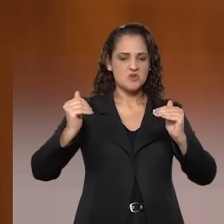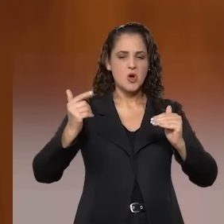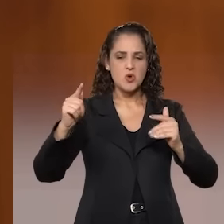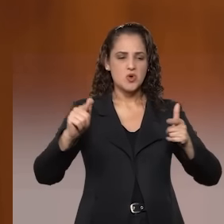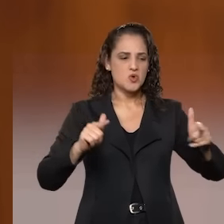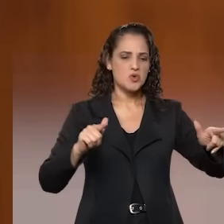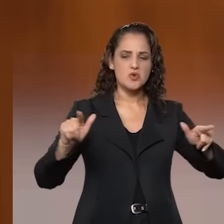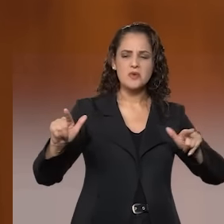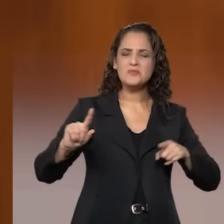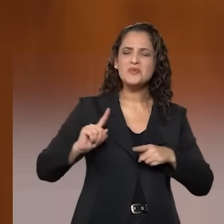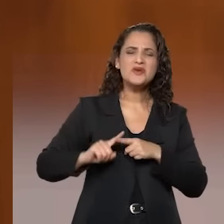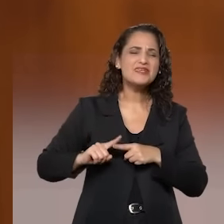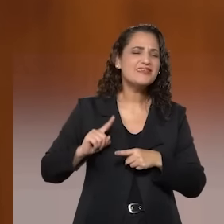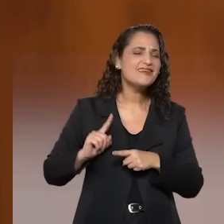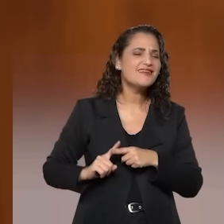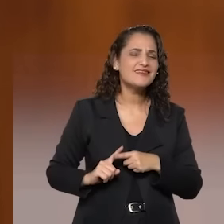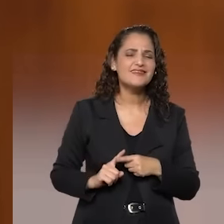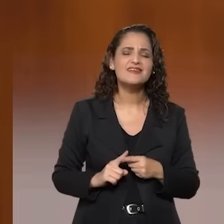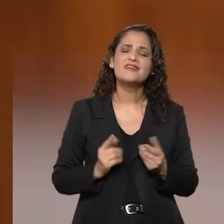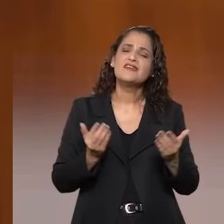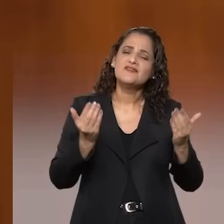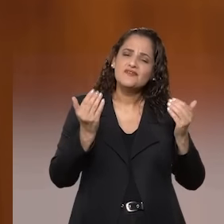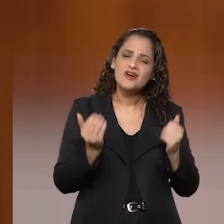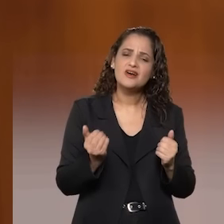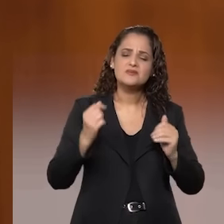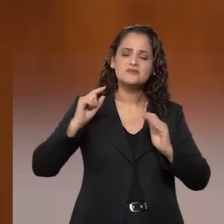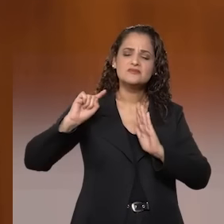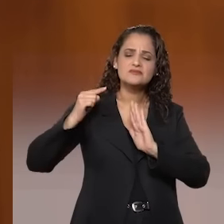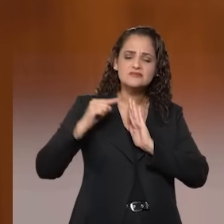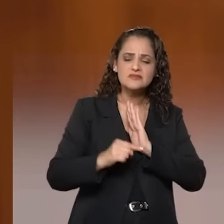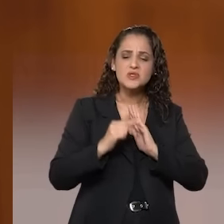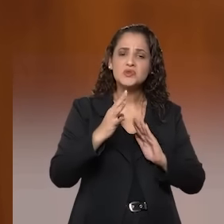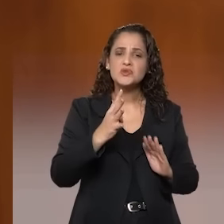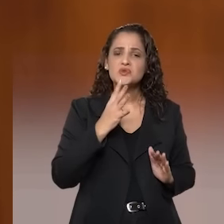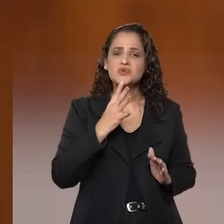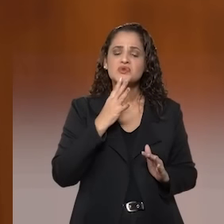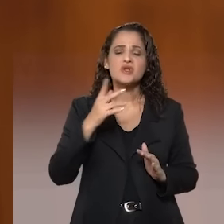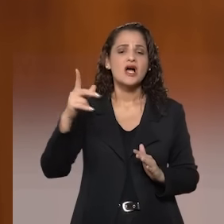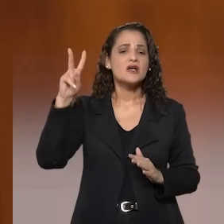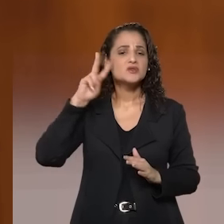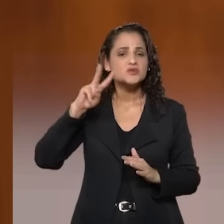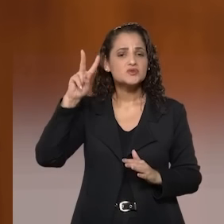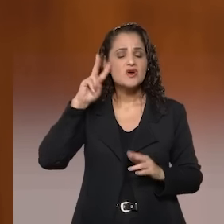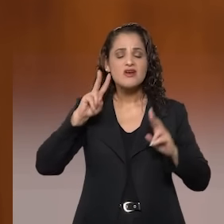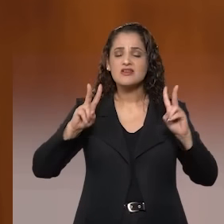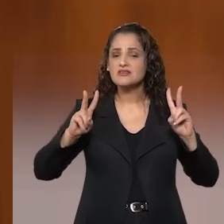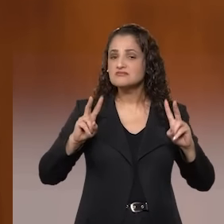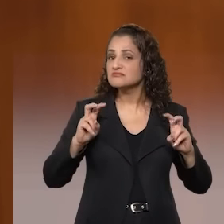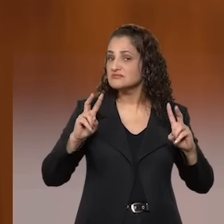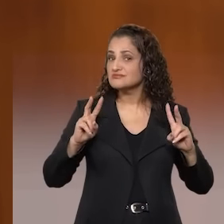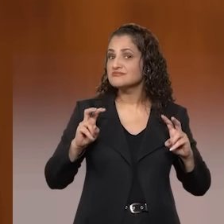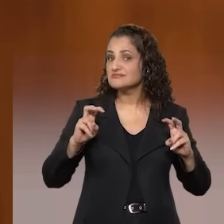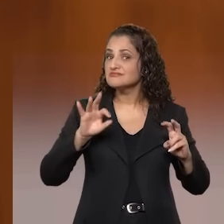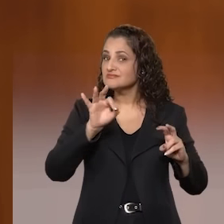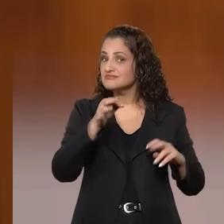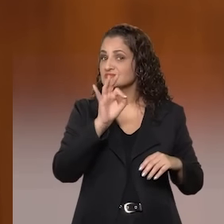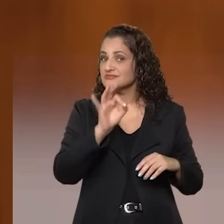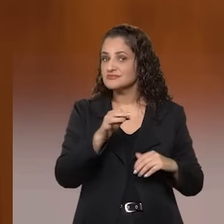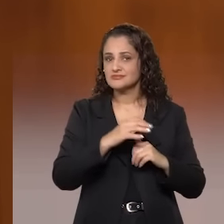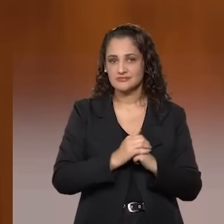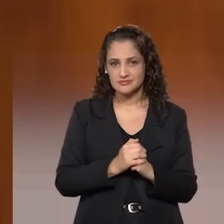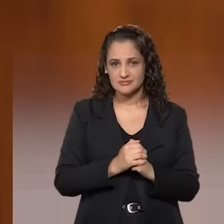existe isso então nós temos que ir a fundo conhecer eh a história né dessa questão e